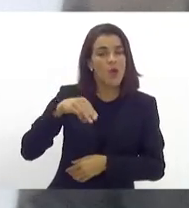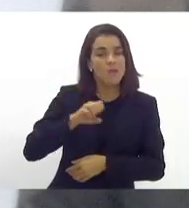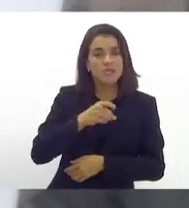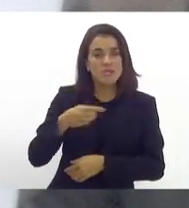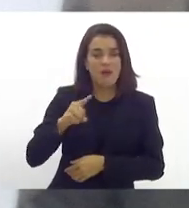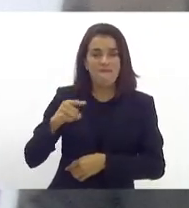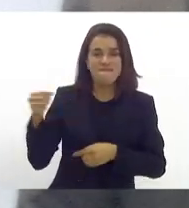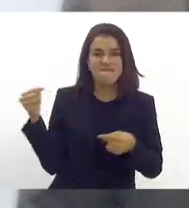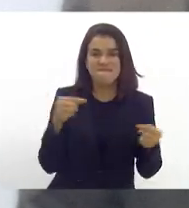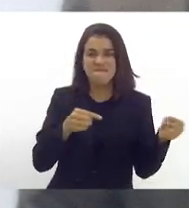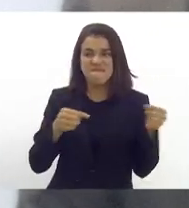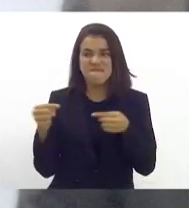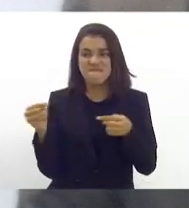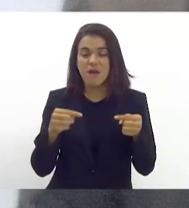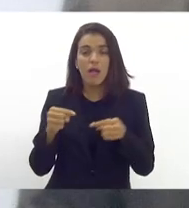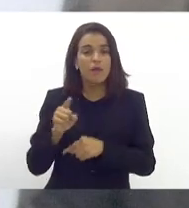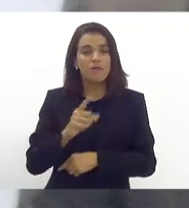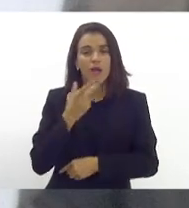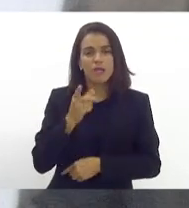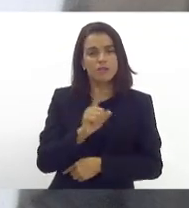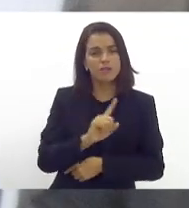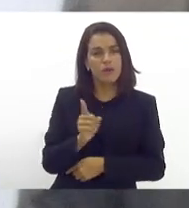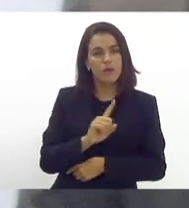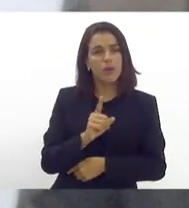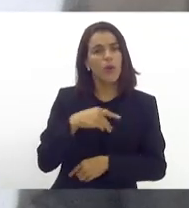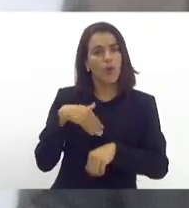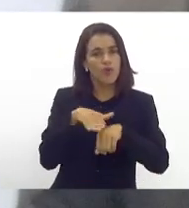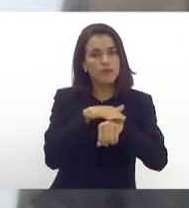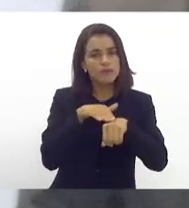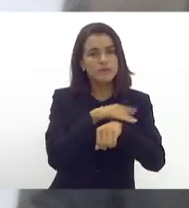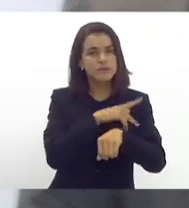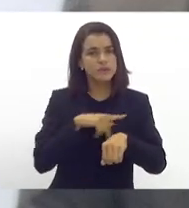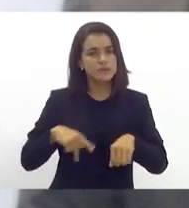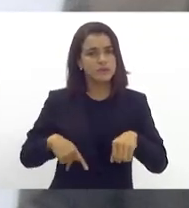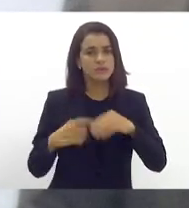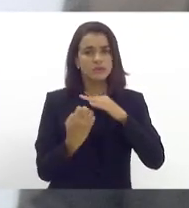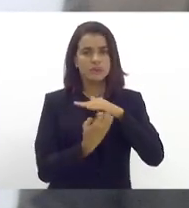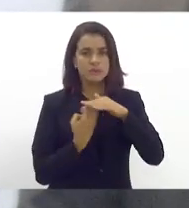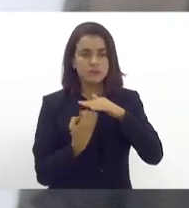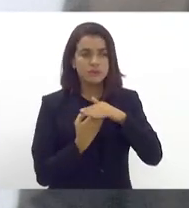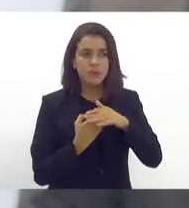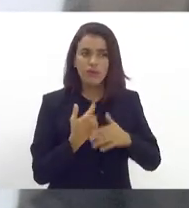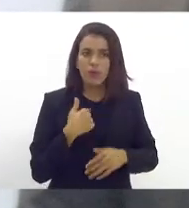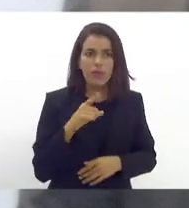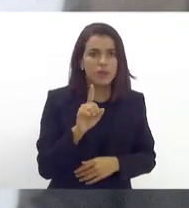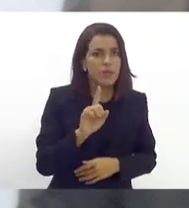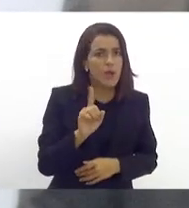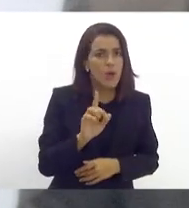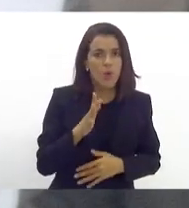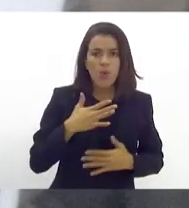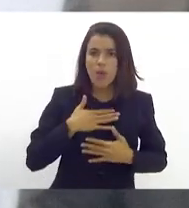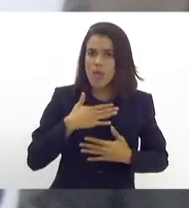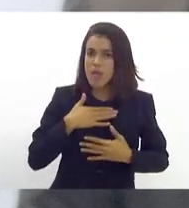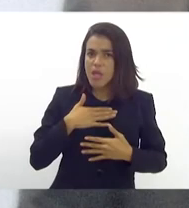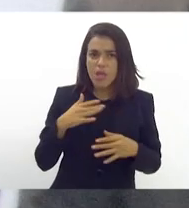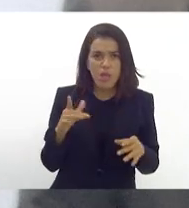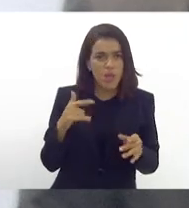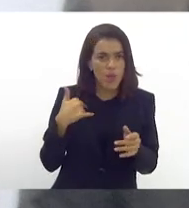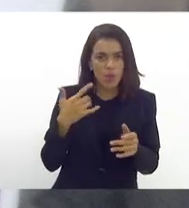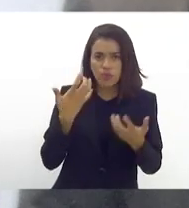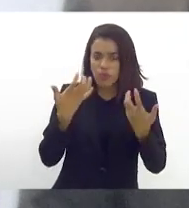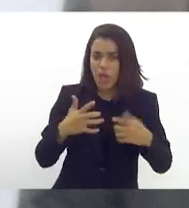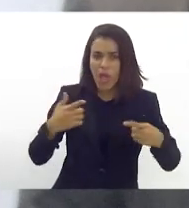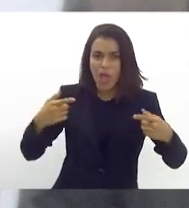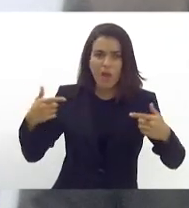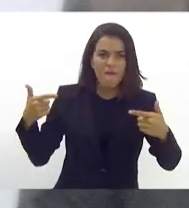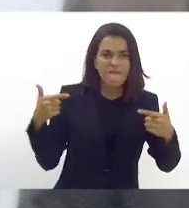isso falei com alguns presid de empresas inclusive que me procuraram dizendo não não se eu não estou preparado para batalha Não é